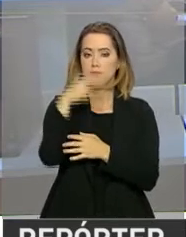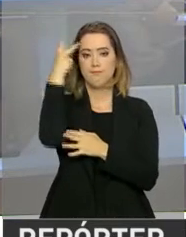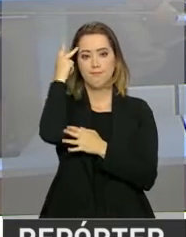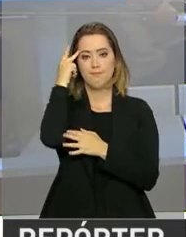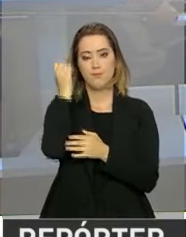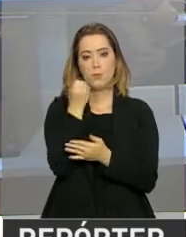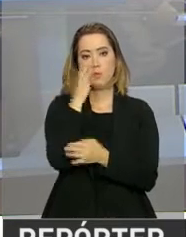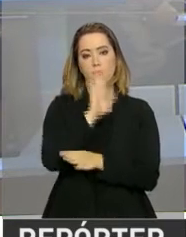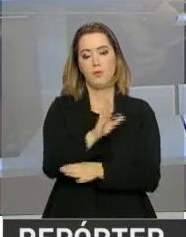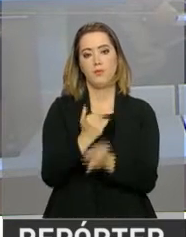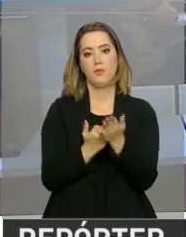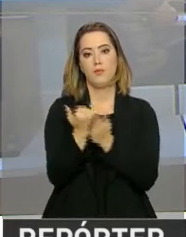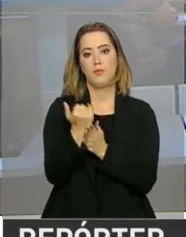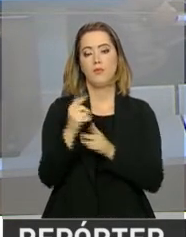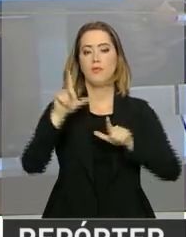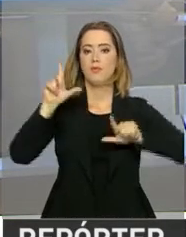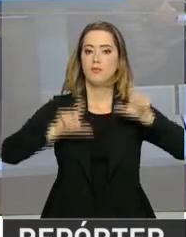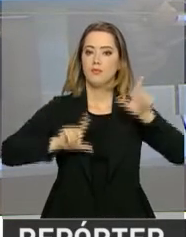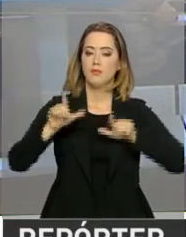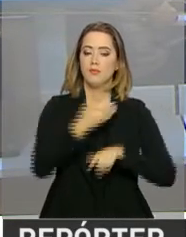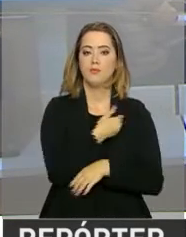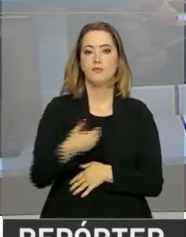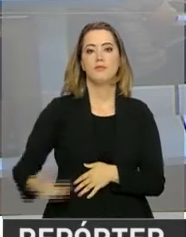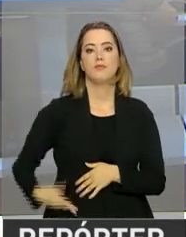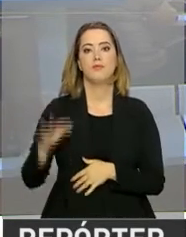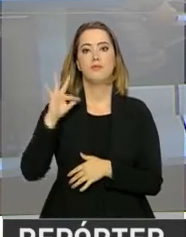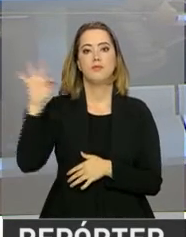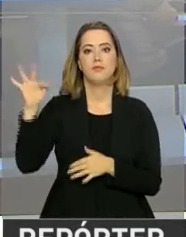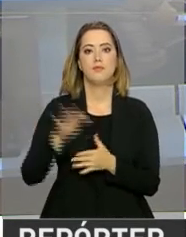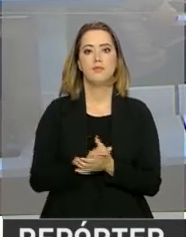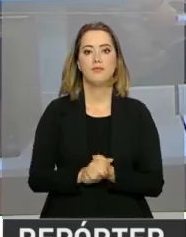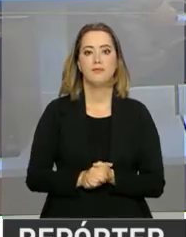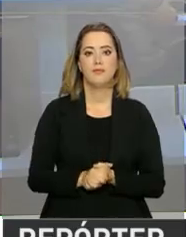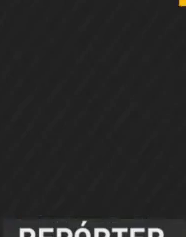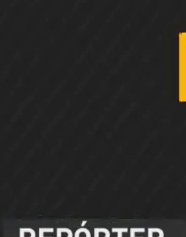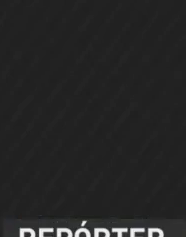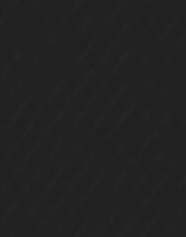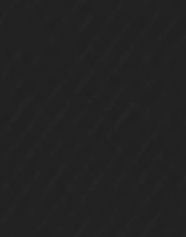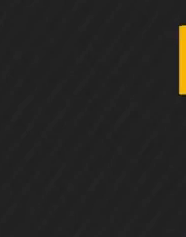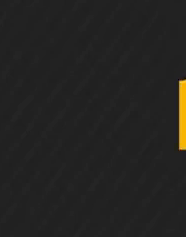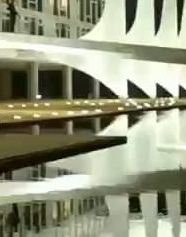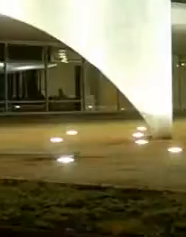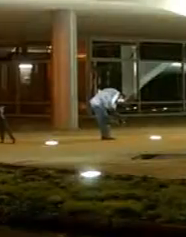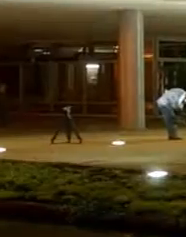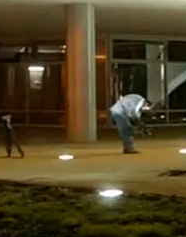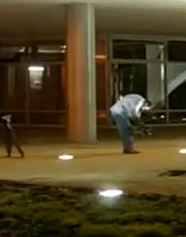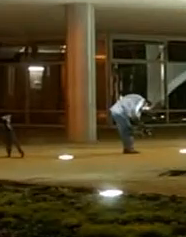tarde para você e continue com a gente. NBR, a TV do Governo Federal. We'll be right back.